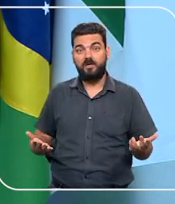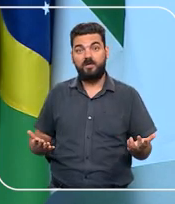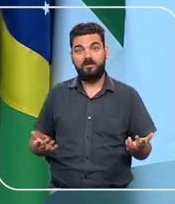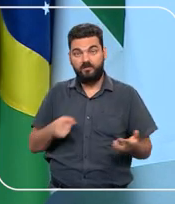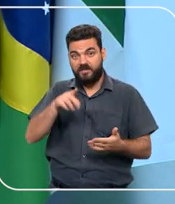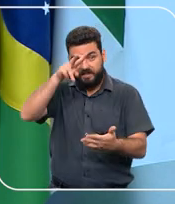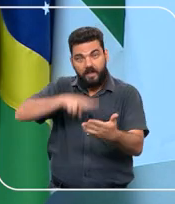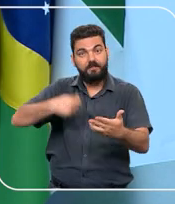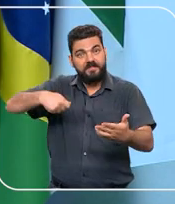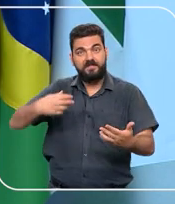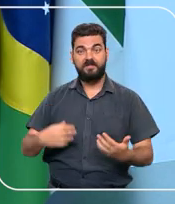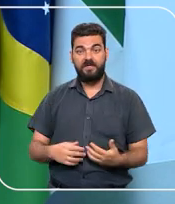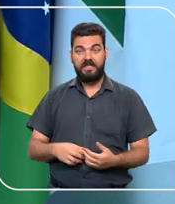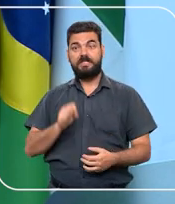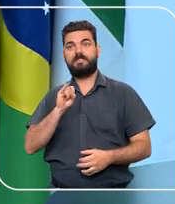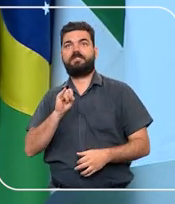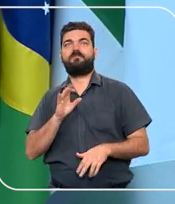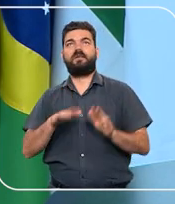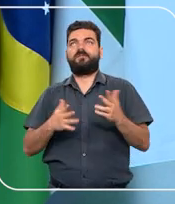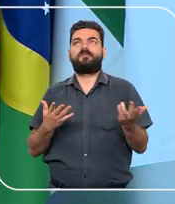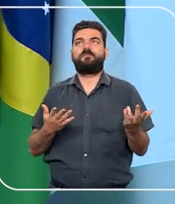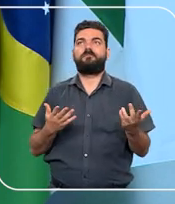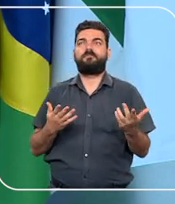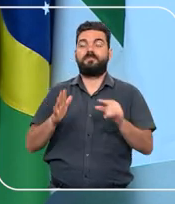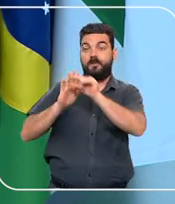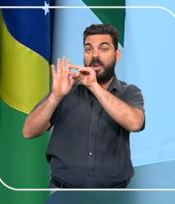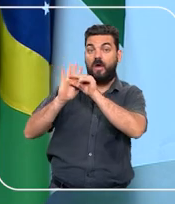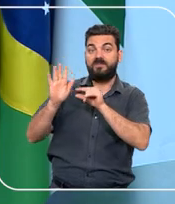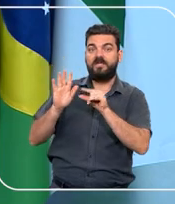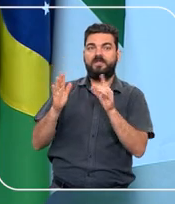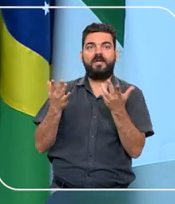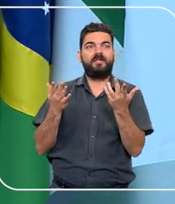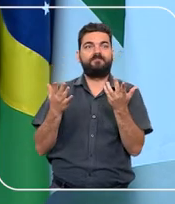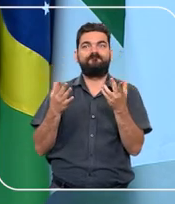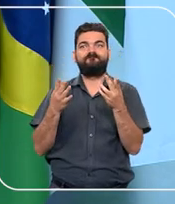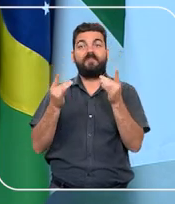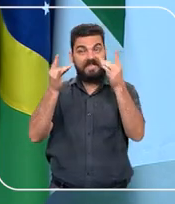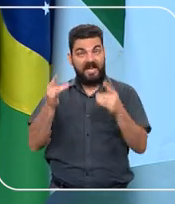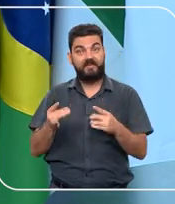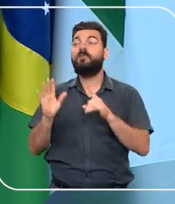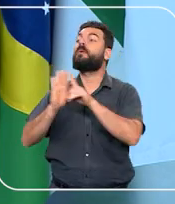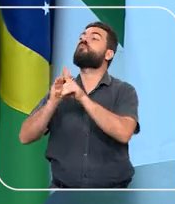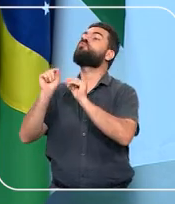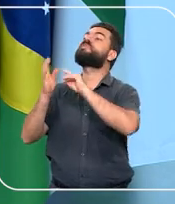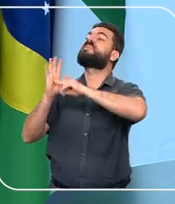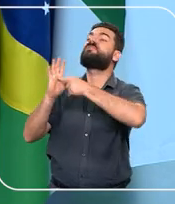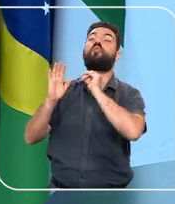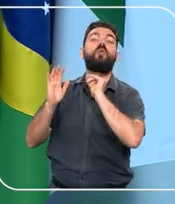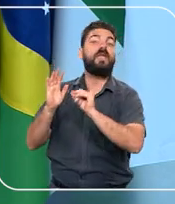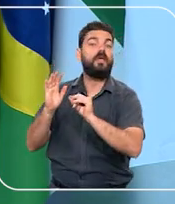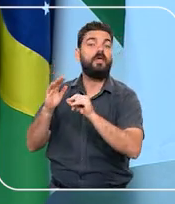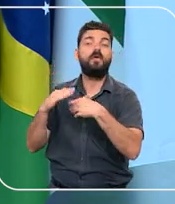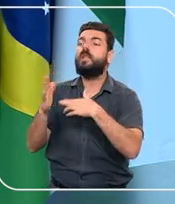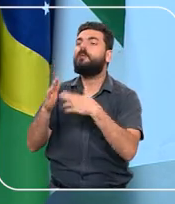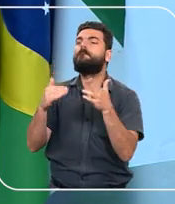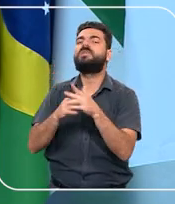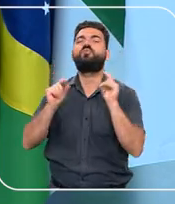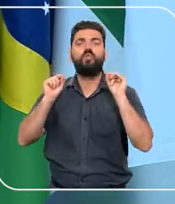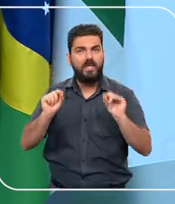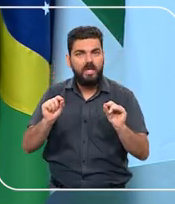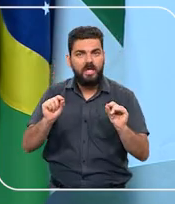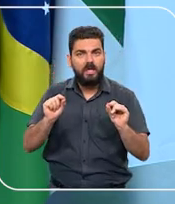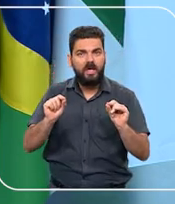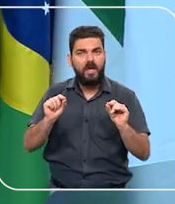operadora eh esclareça para ele aqueles aquelas cláusulas que são restritivas de direito né que impõe alguma